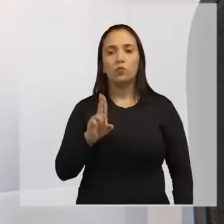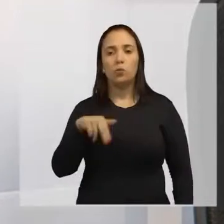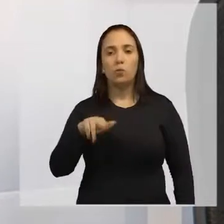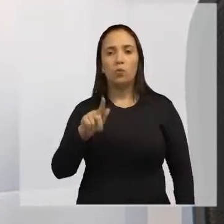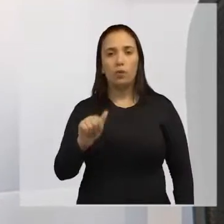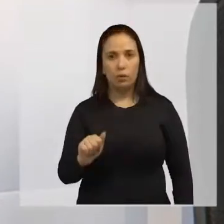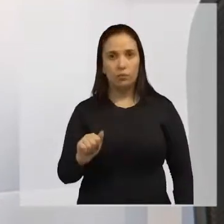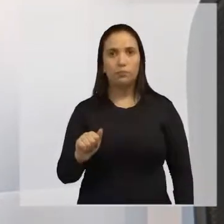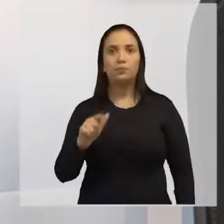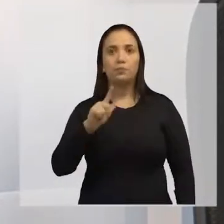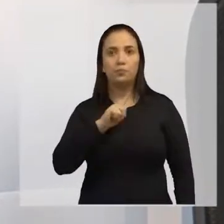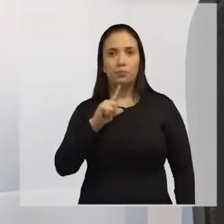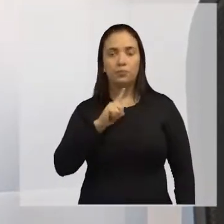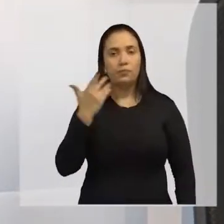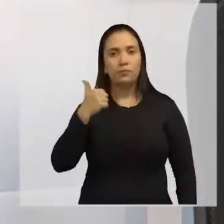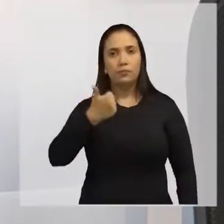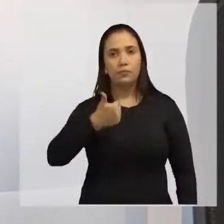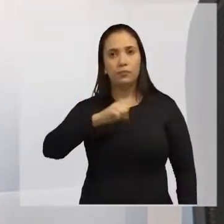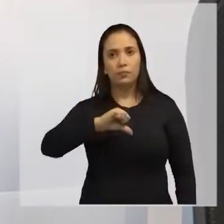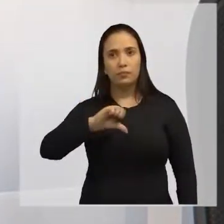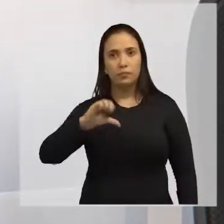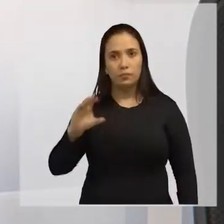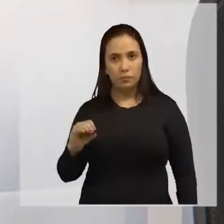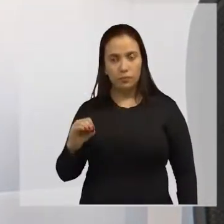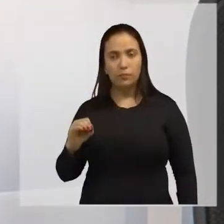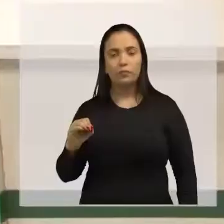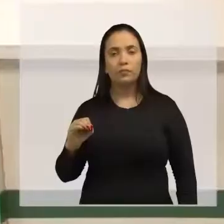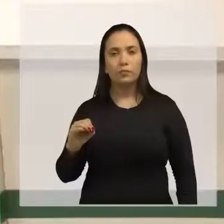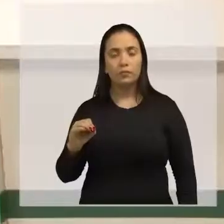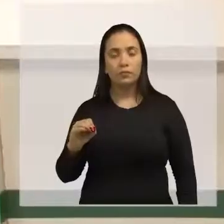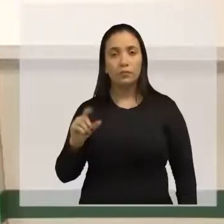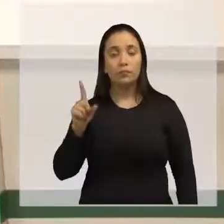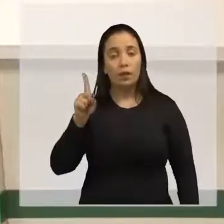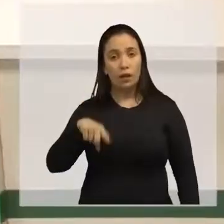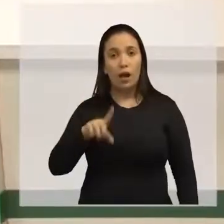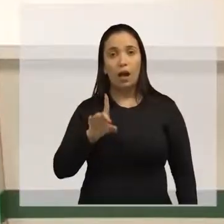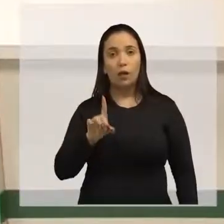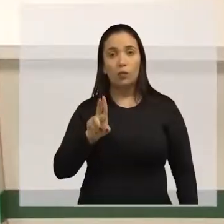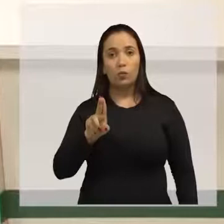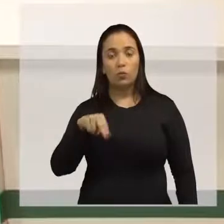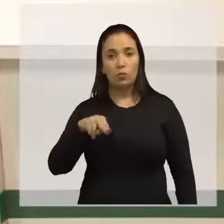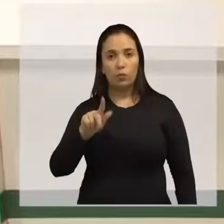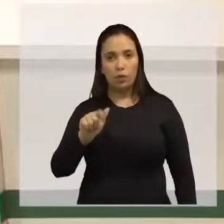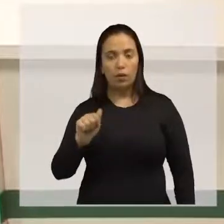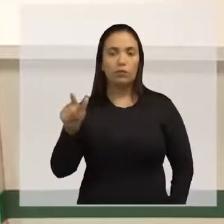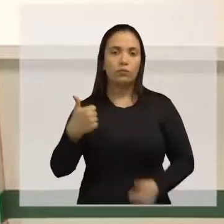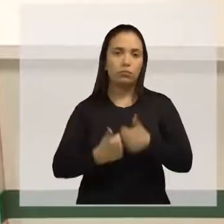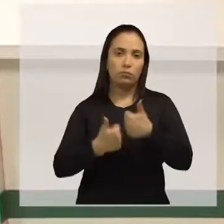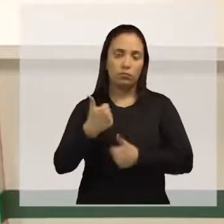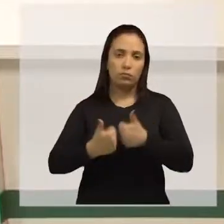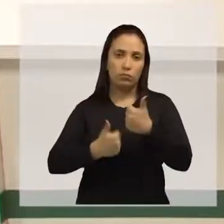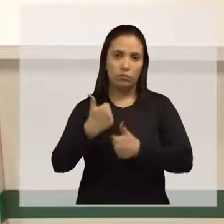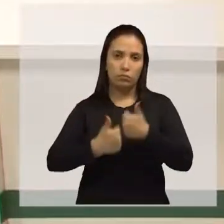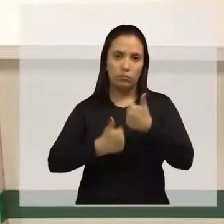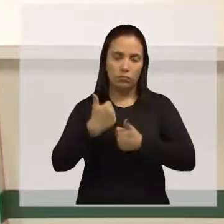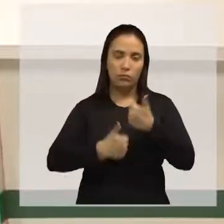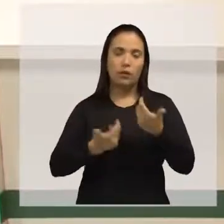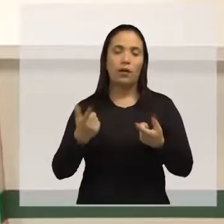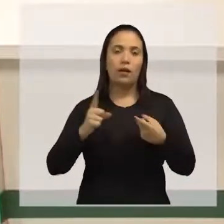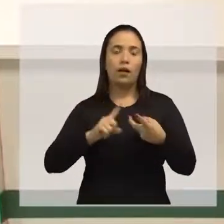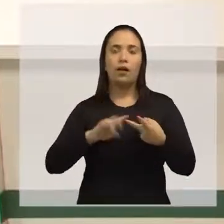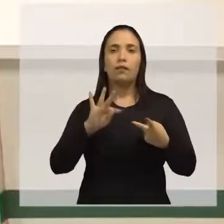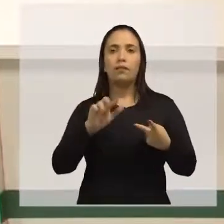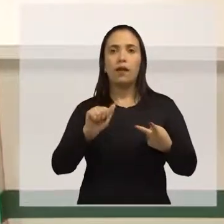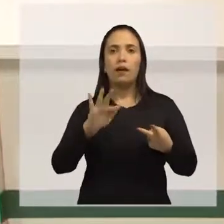time 90. Aí 90. 90, Dunga... Era jogador. Tafarel. Que era aquele cara